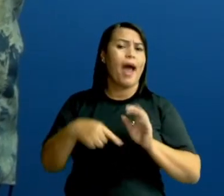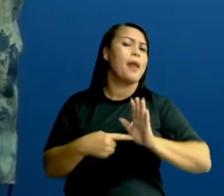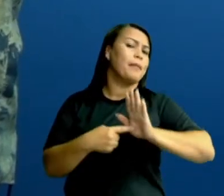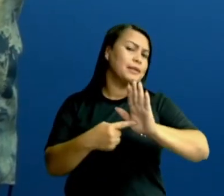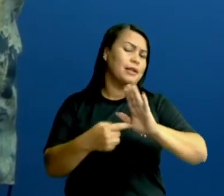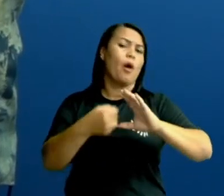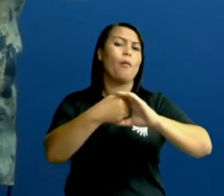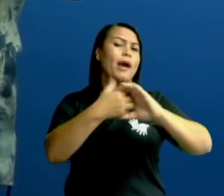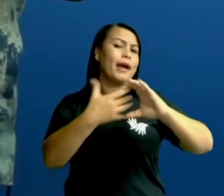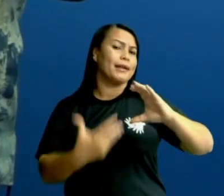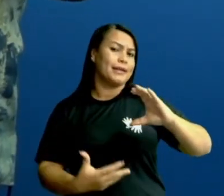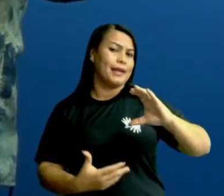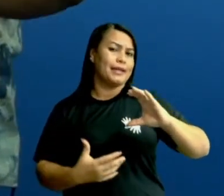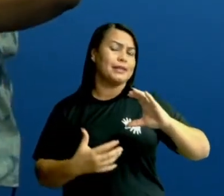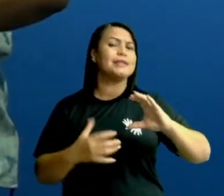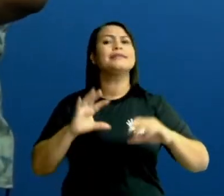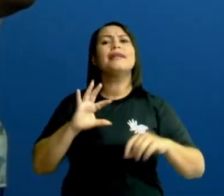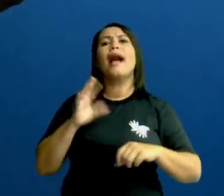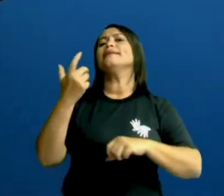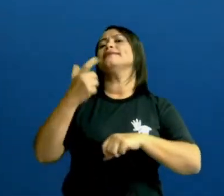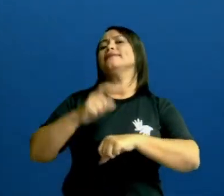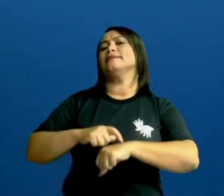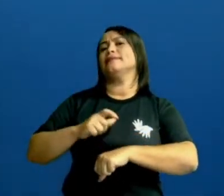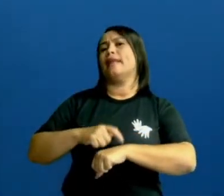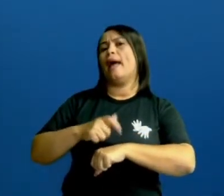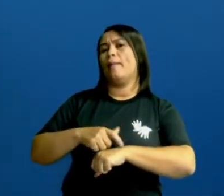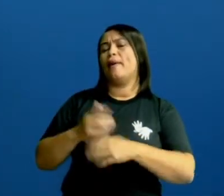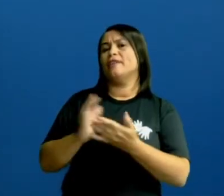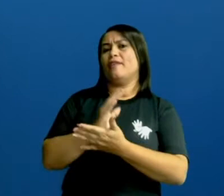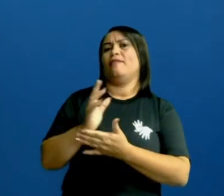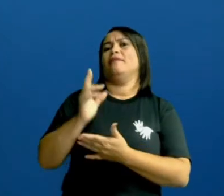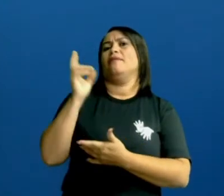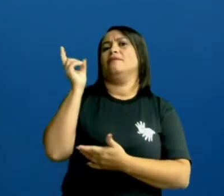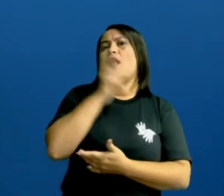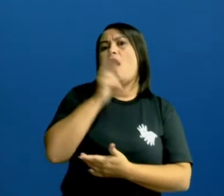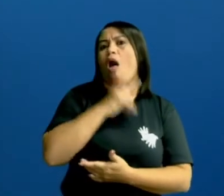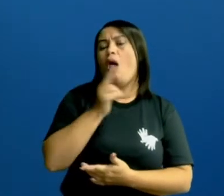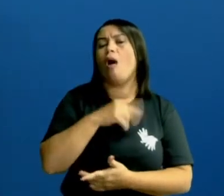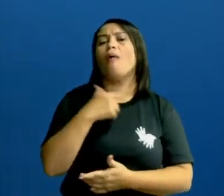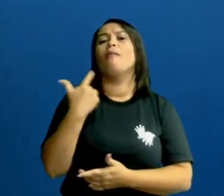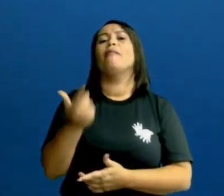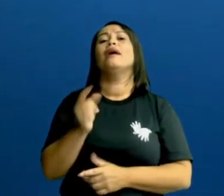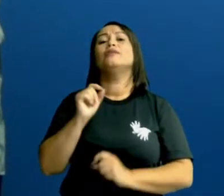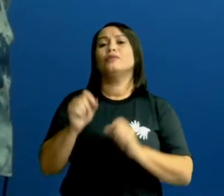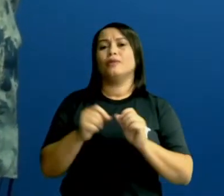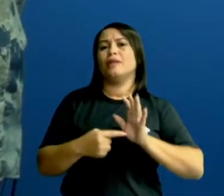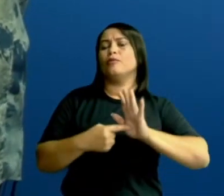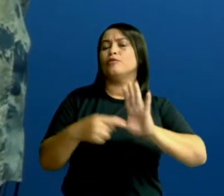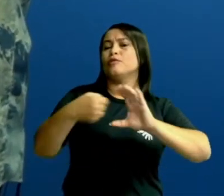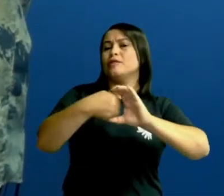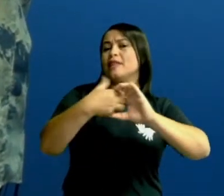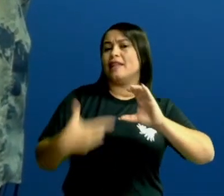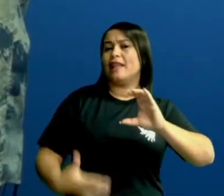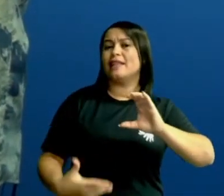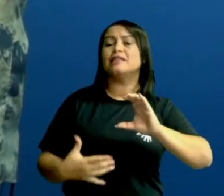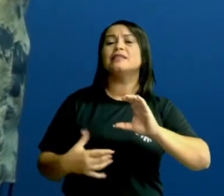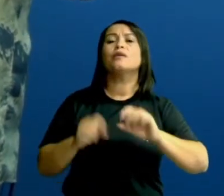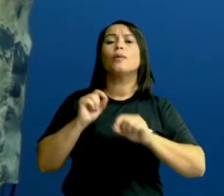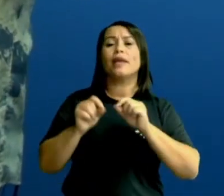apresentar uma característica temporal. Então, aqui nessa frase, ele está apresentando o quê? Uma característica, uma circunstância